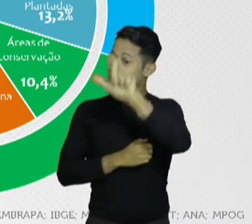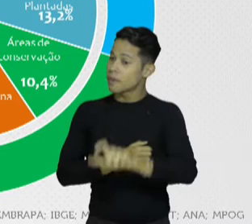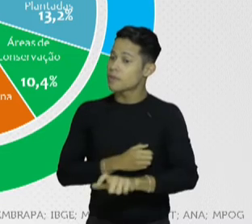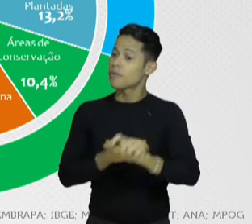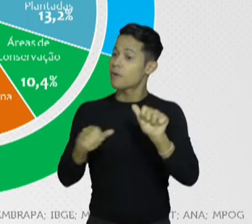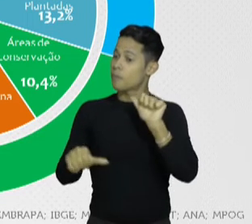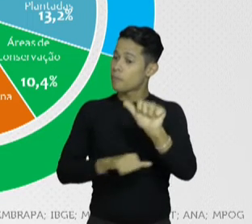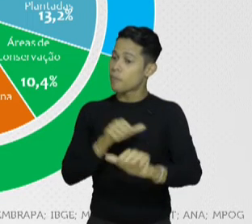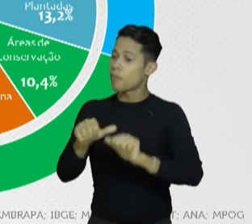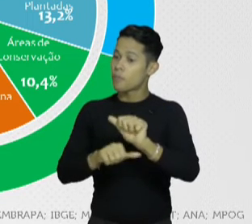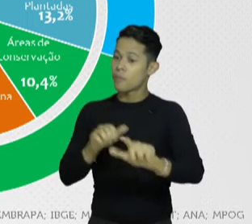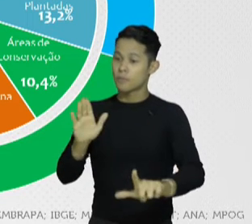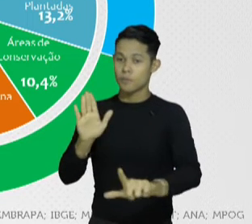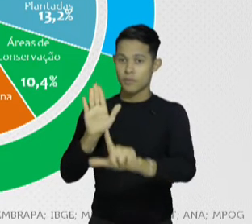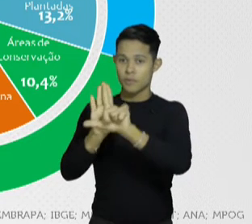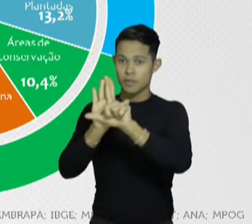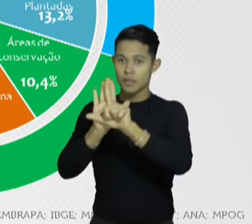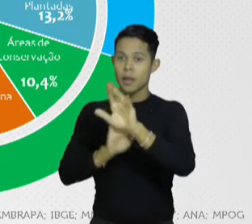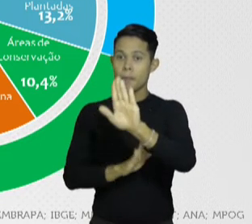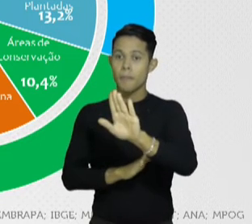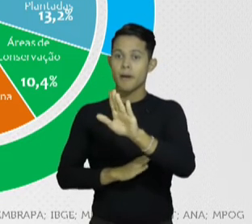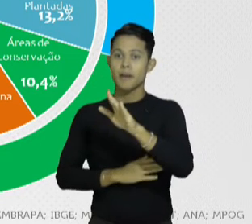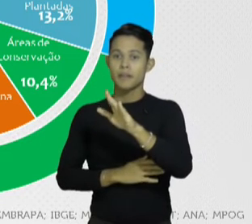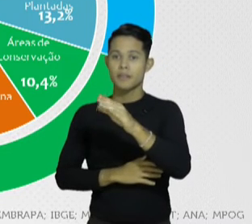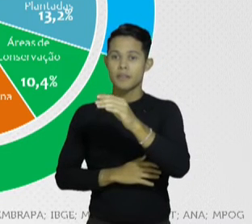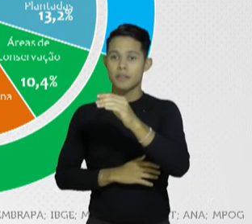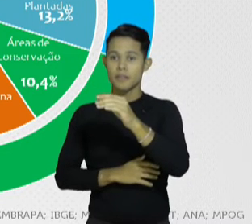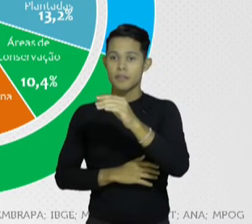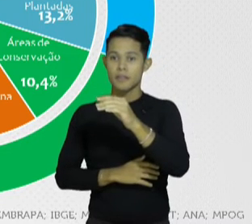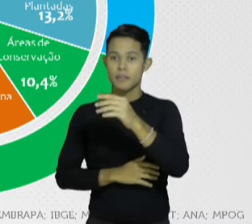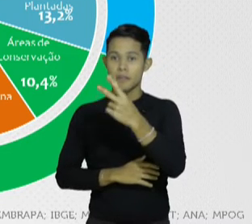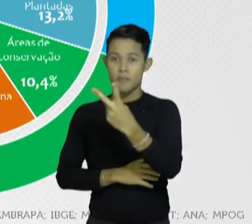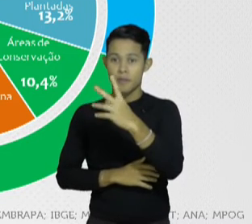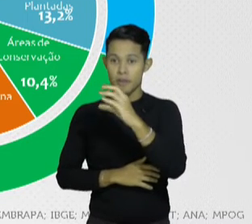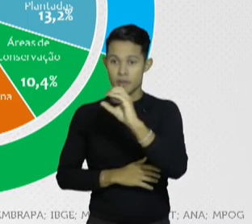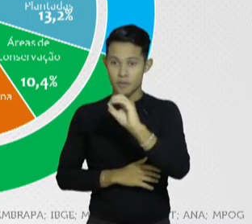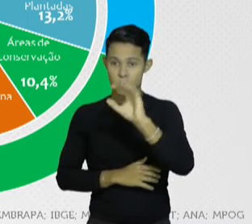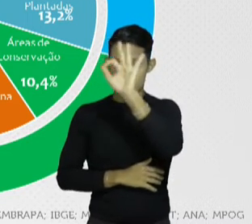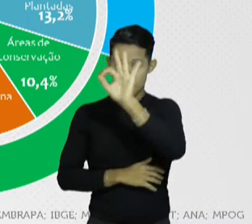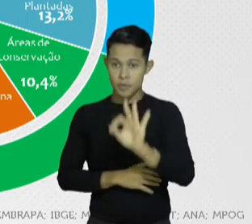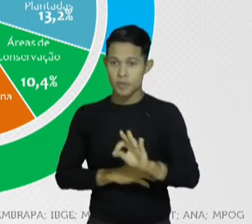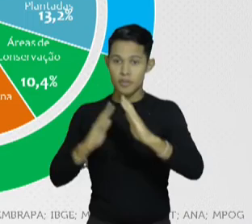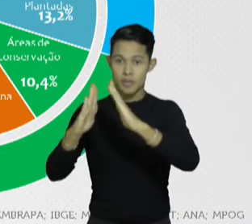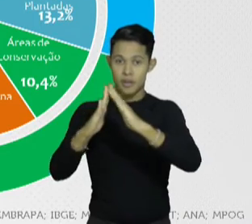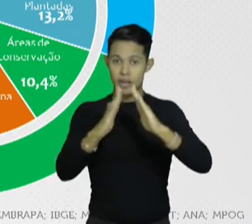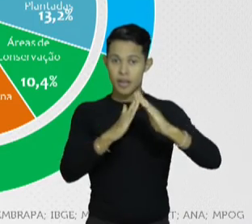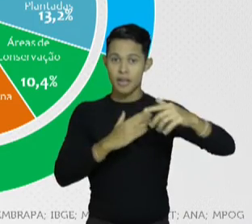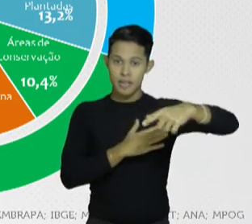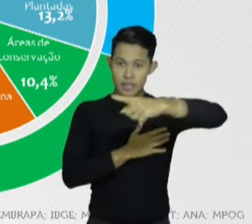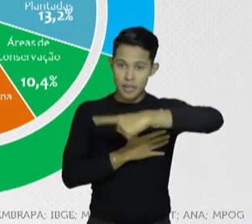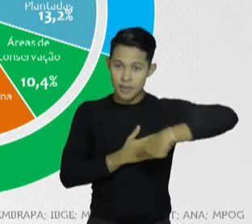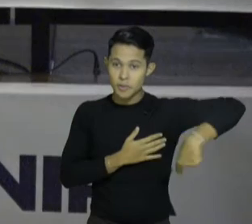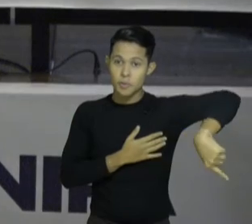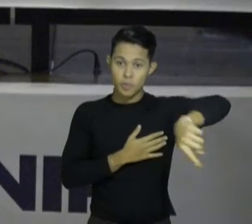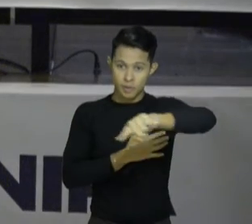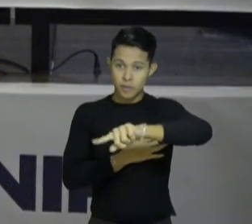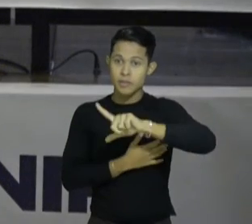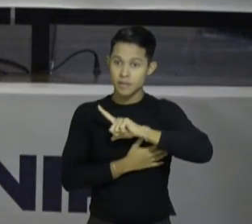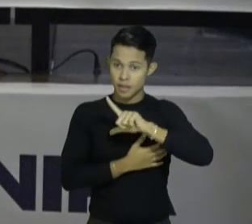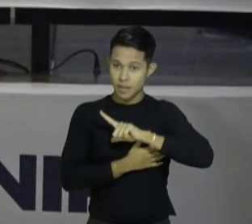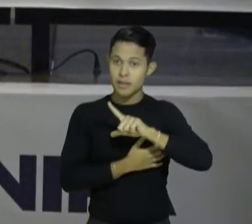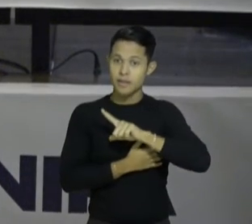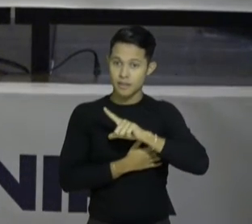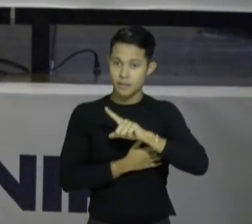gente 9999% das nossas propriedades tem isso aí então sabe isso aí é bode na sala